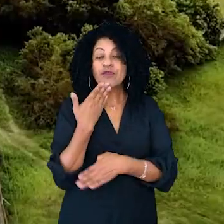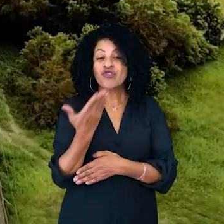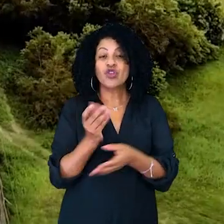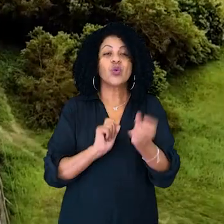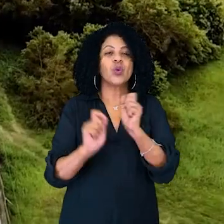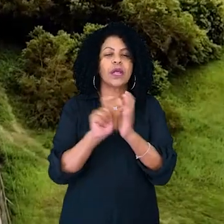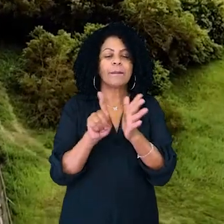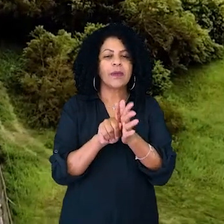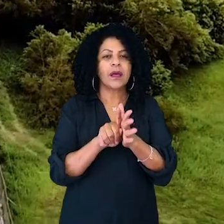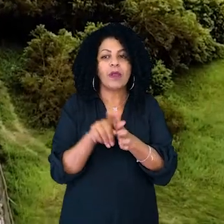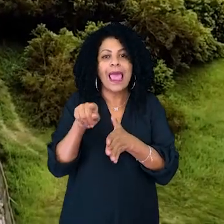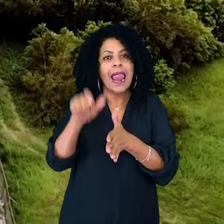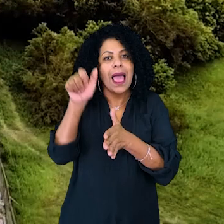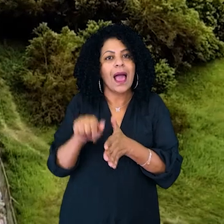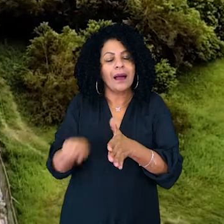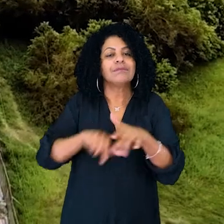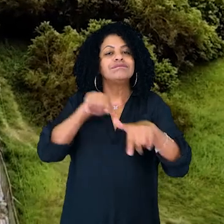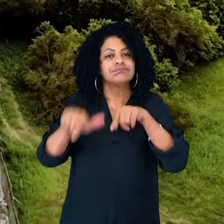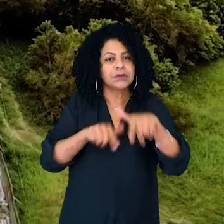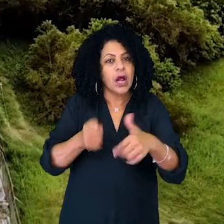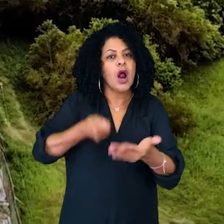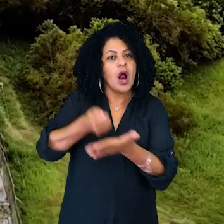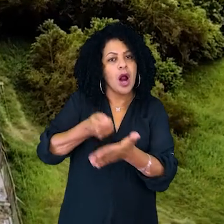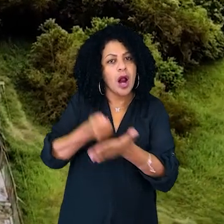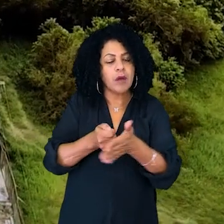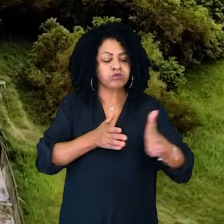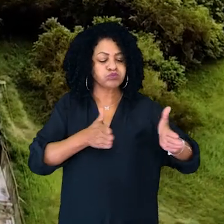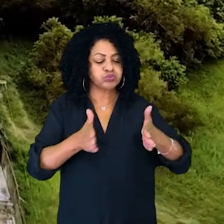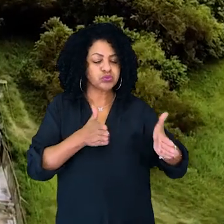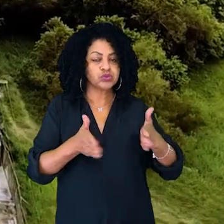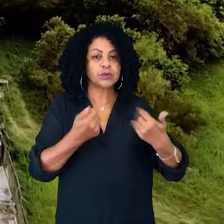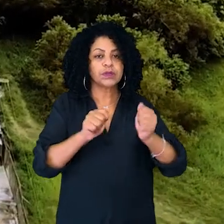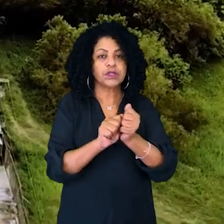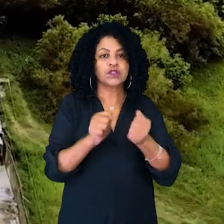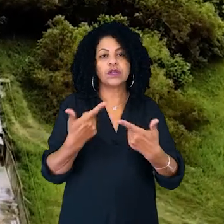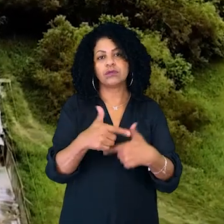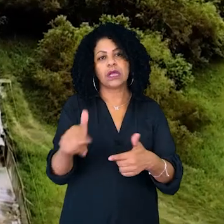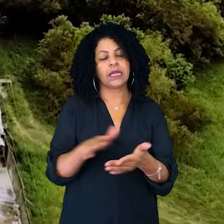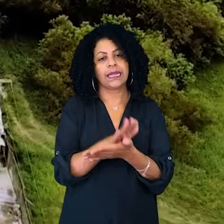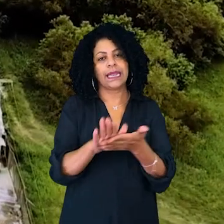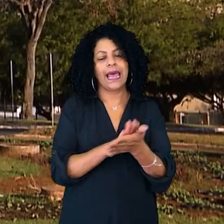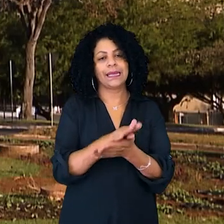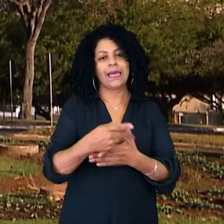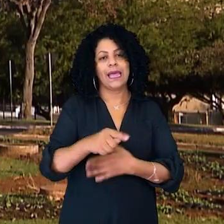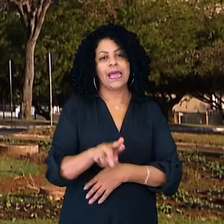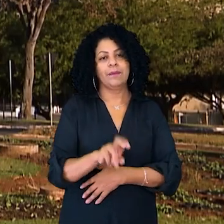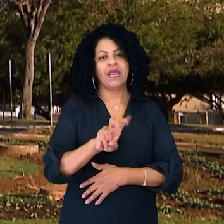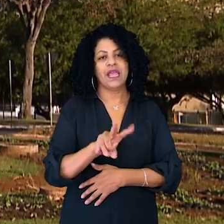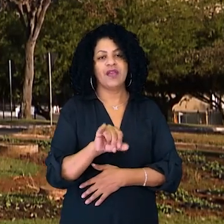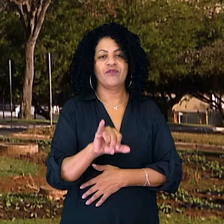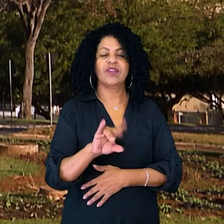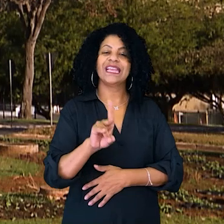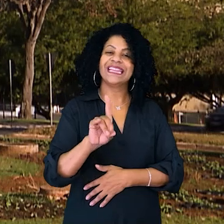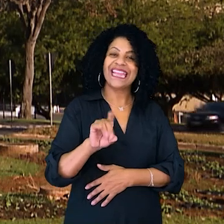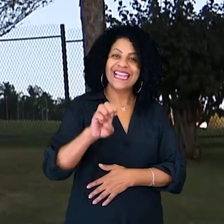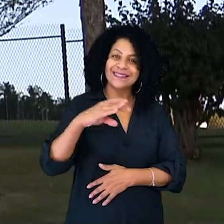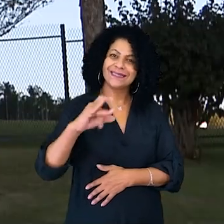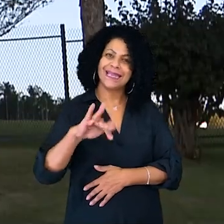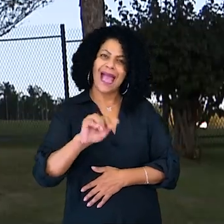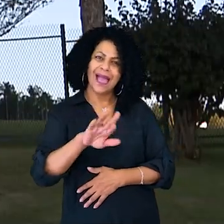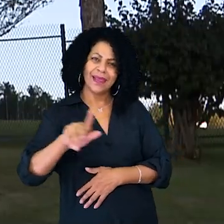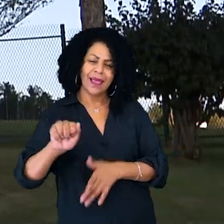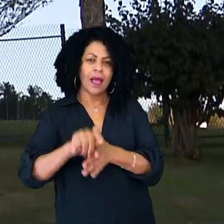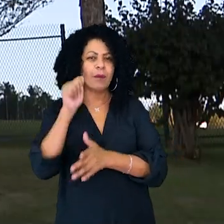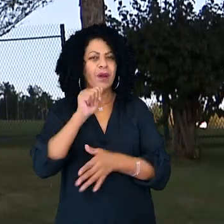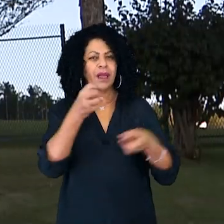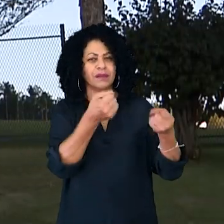benefício não a isentaria da obrigação de trabalhar no período sem cobertura previdenciária. Em recurso ao TST, a